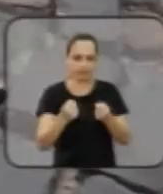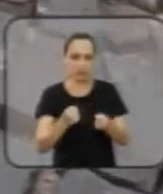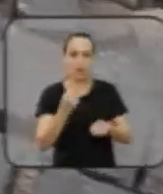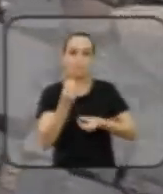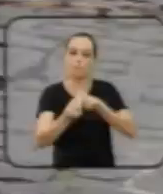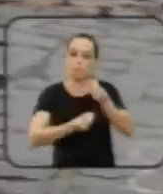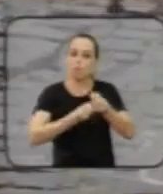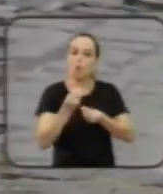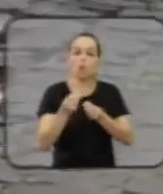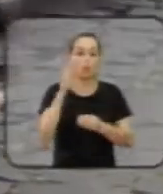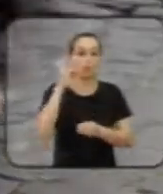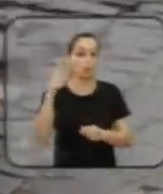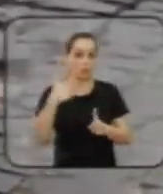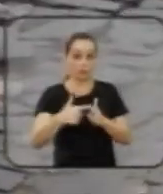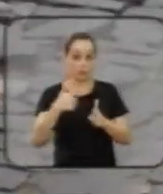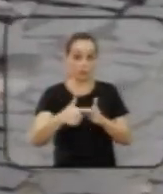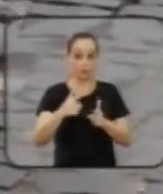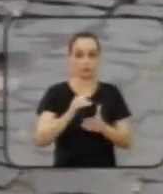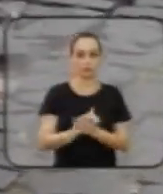O